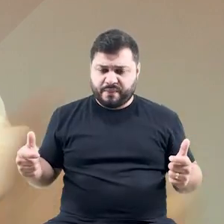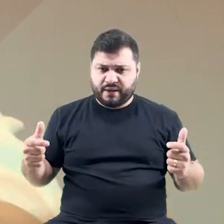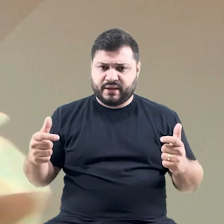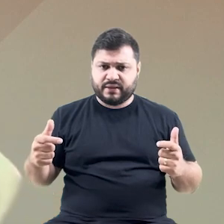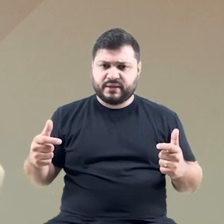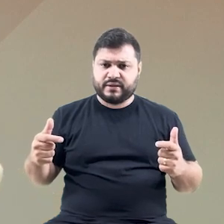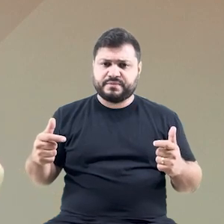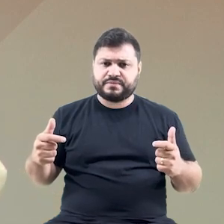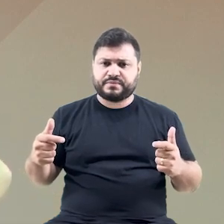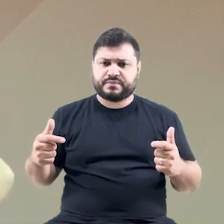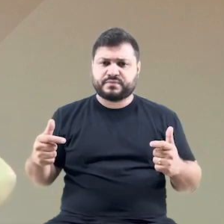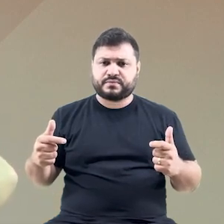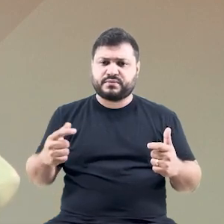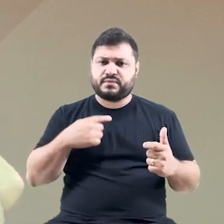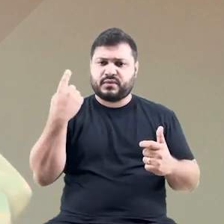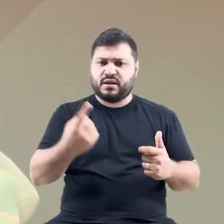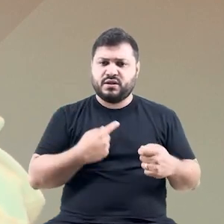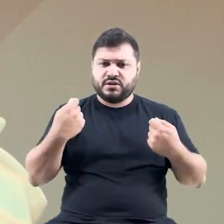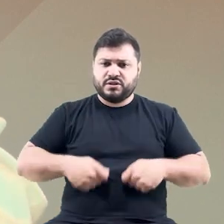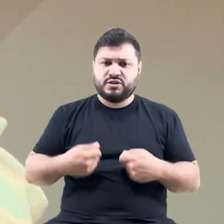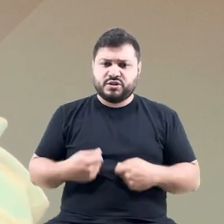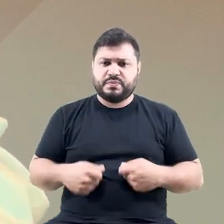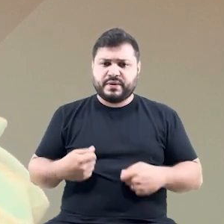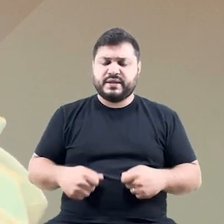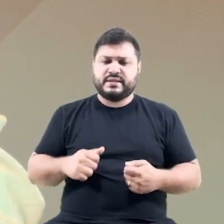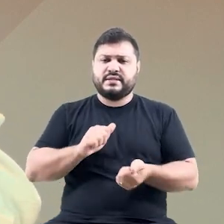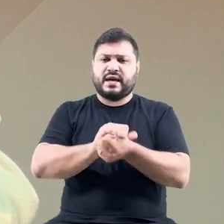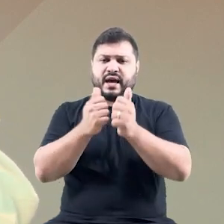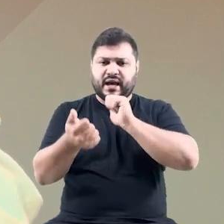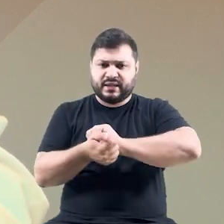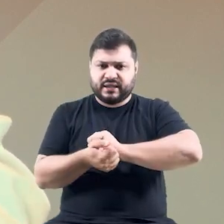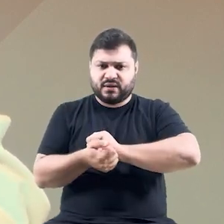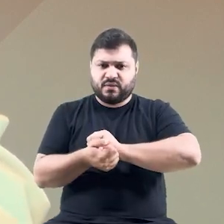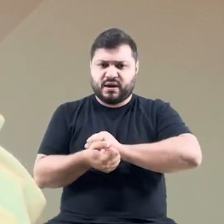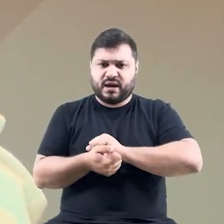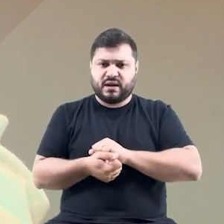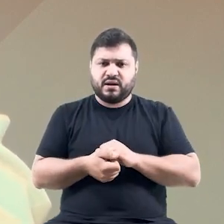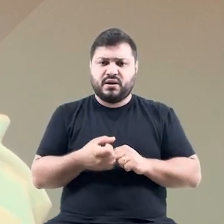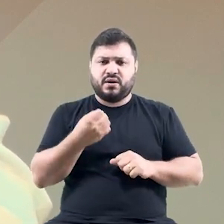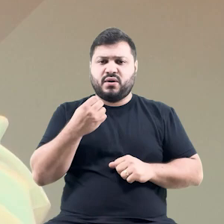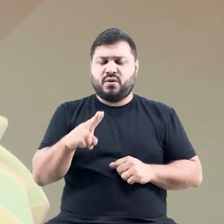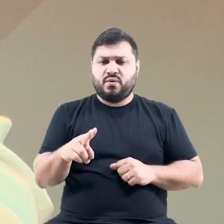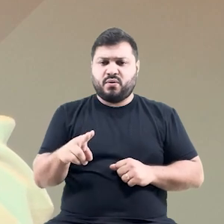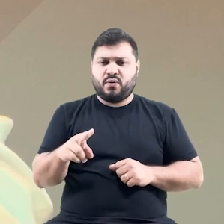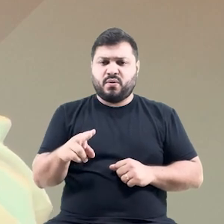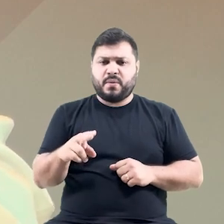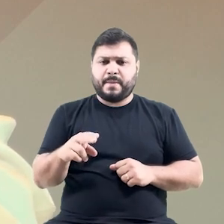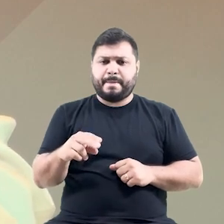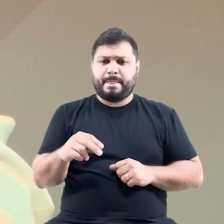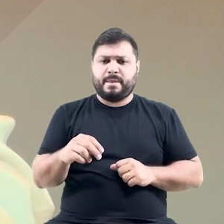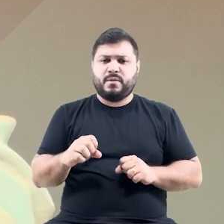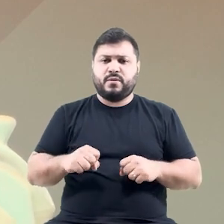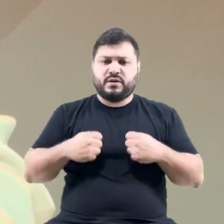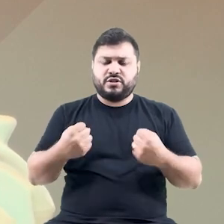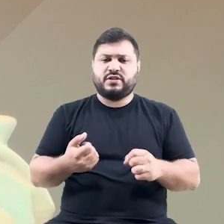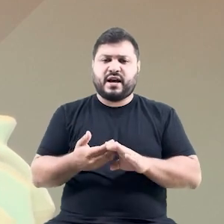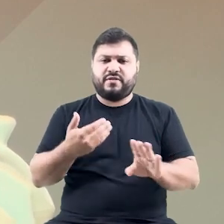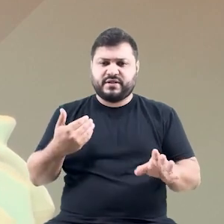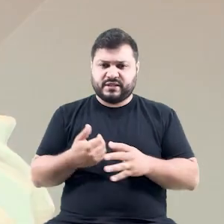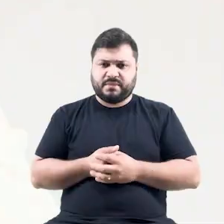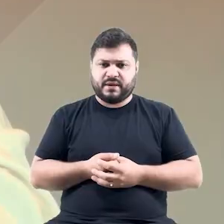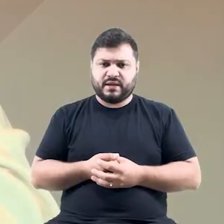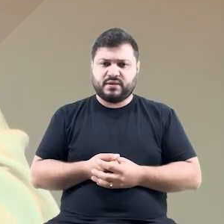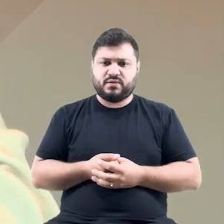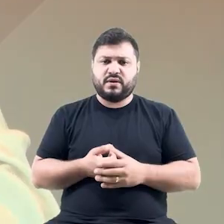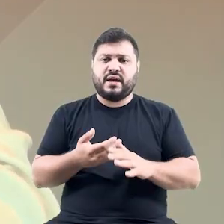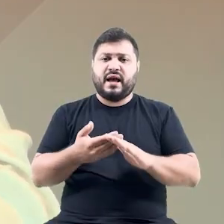aumenta com a execução desse trabalho, a gente precisa adequar a função ou, em casos extremos, indicar